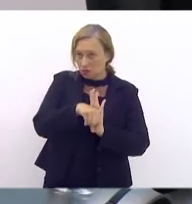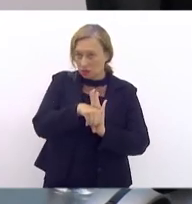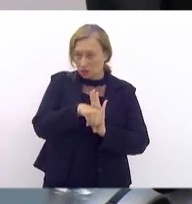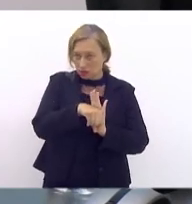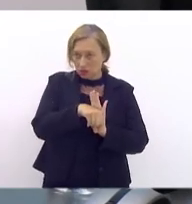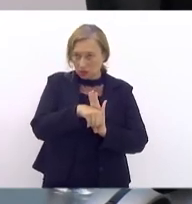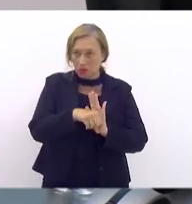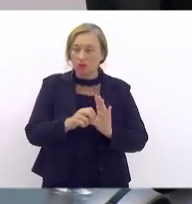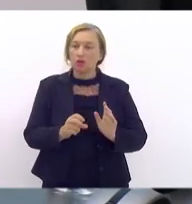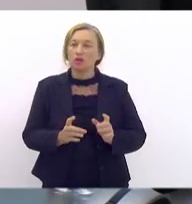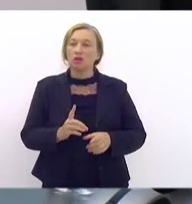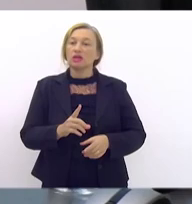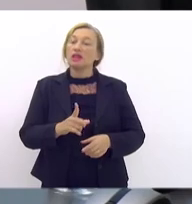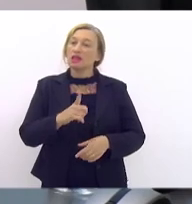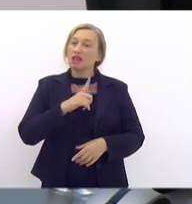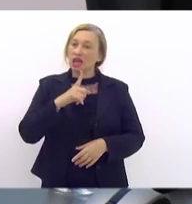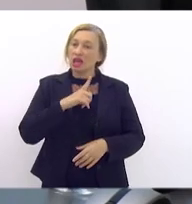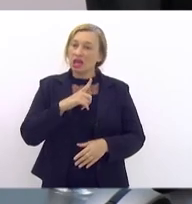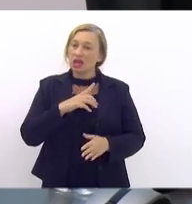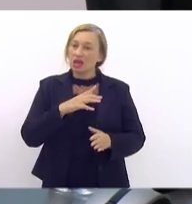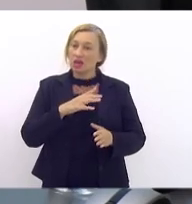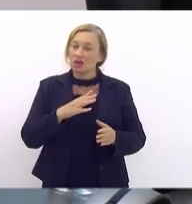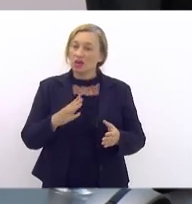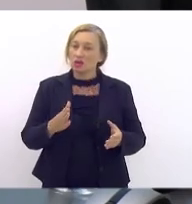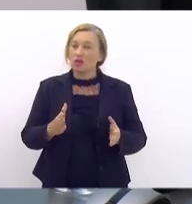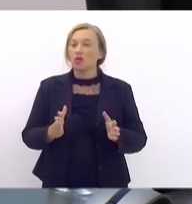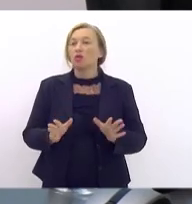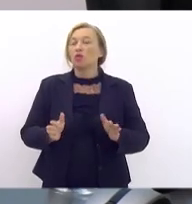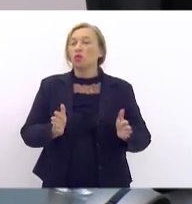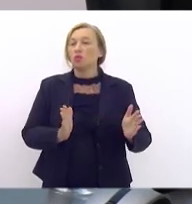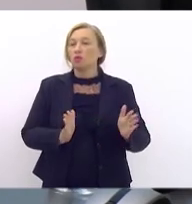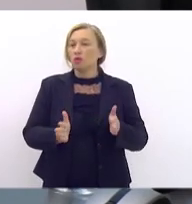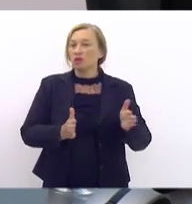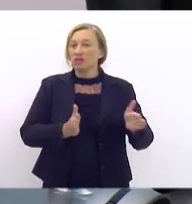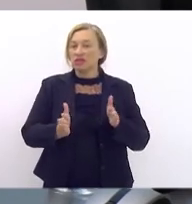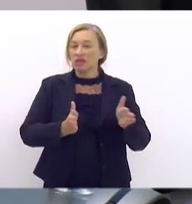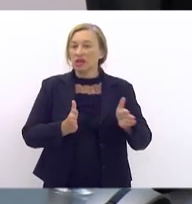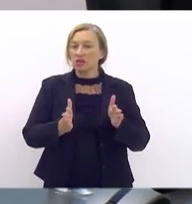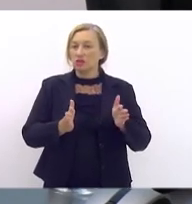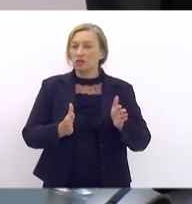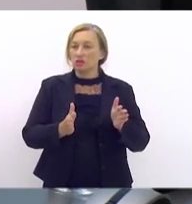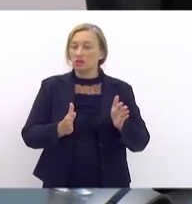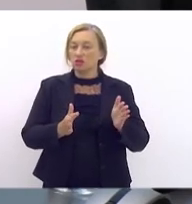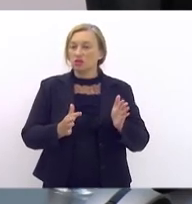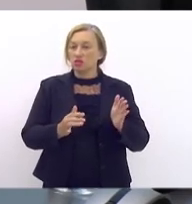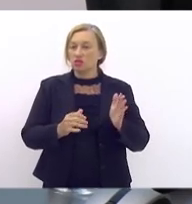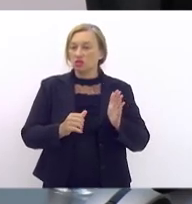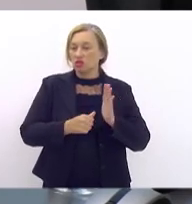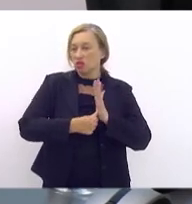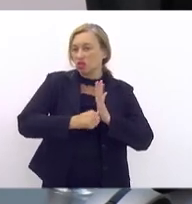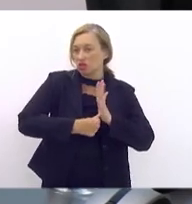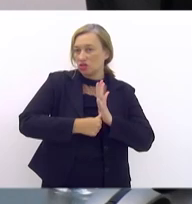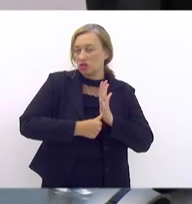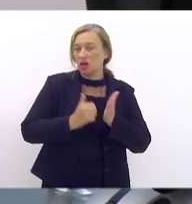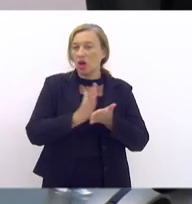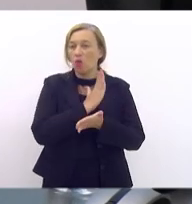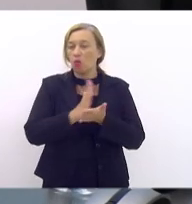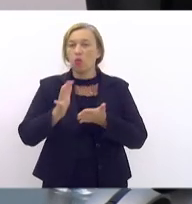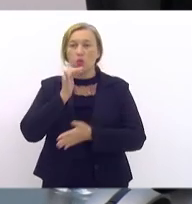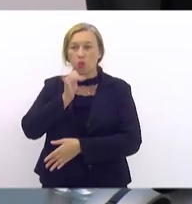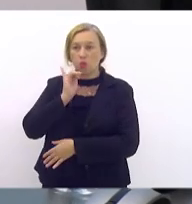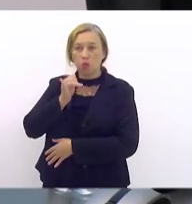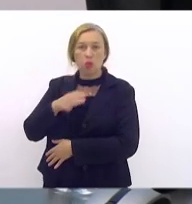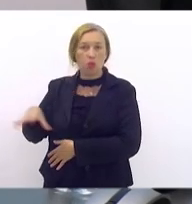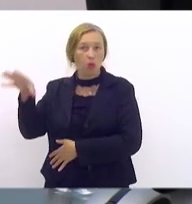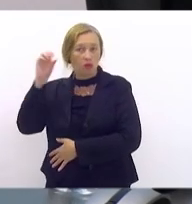elas tem um processo um momento de identificação eh alguns dos relatos que nós podemos ouvir